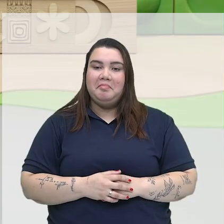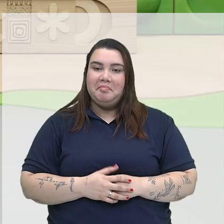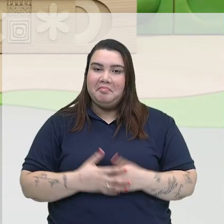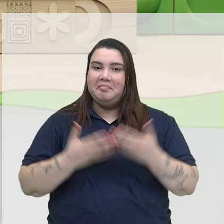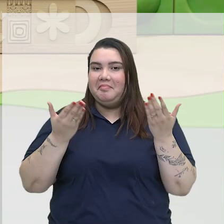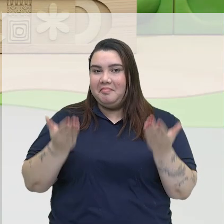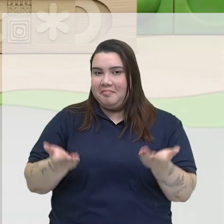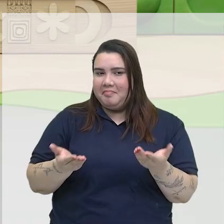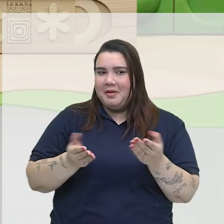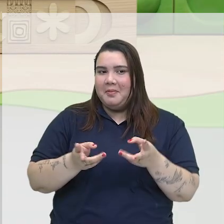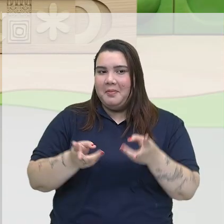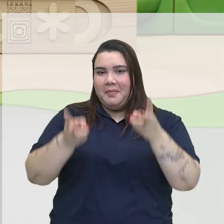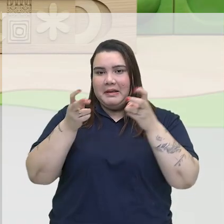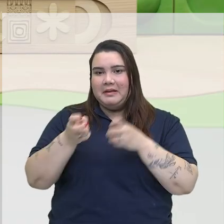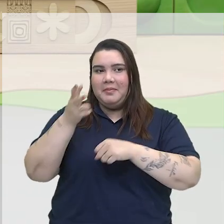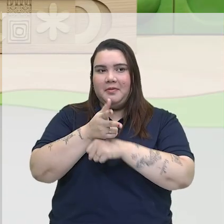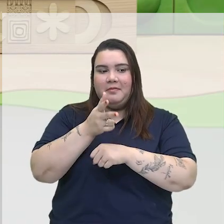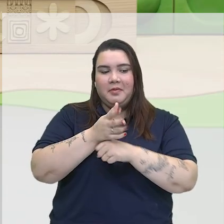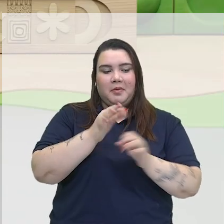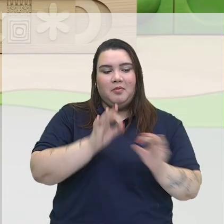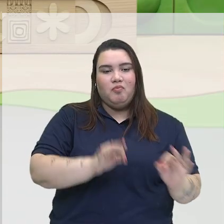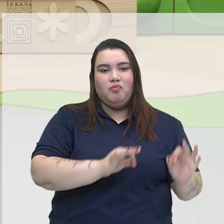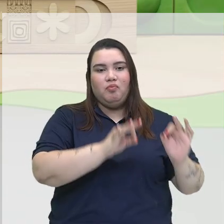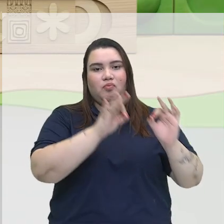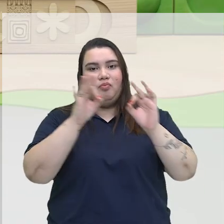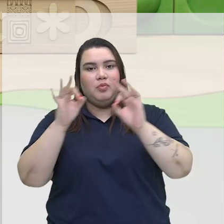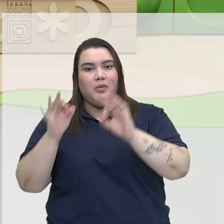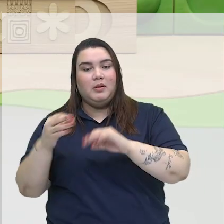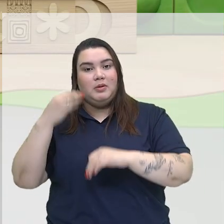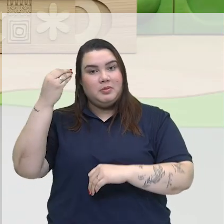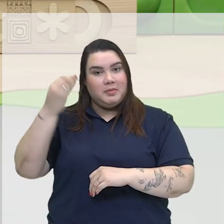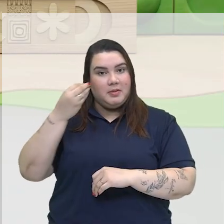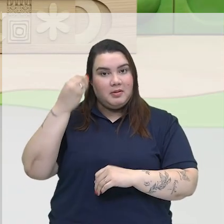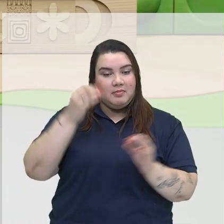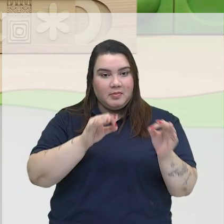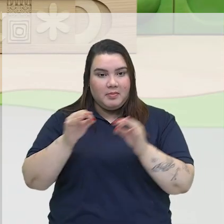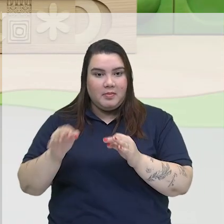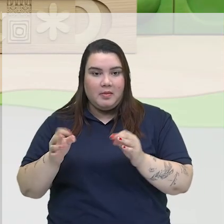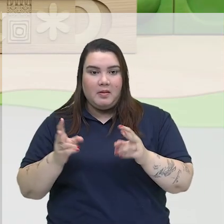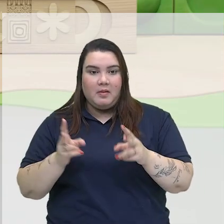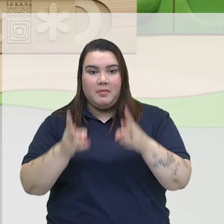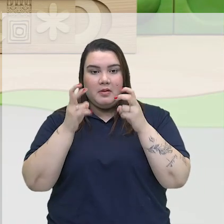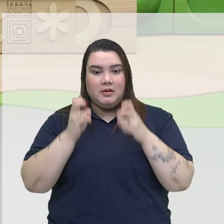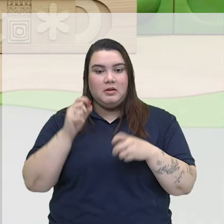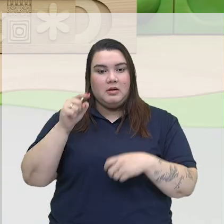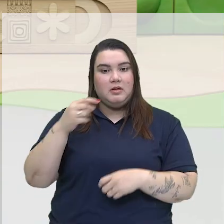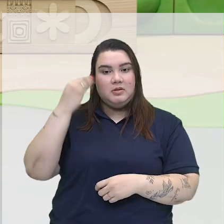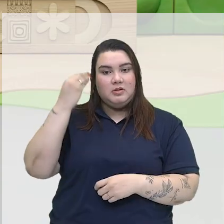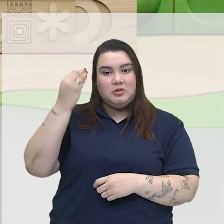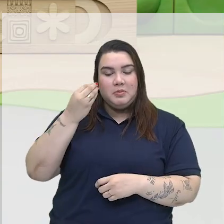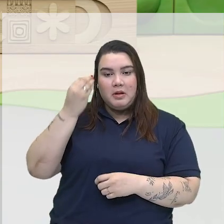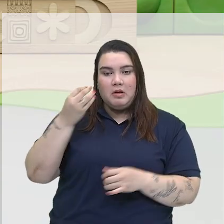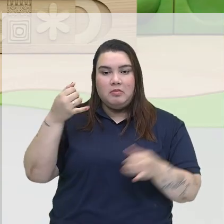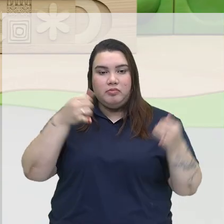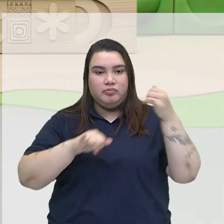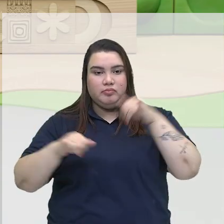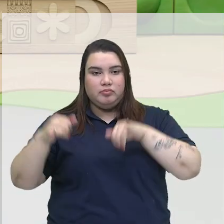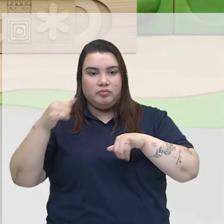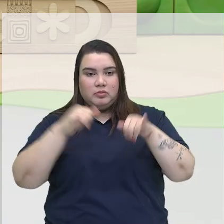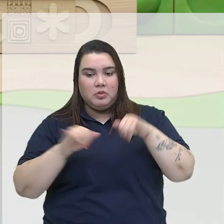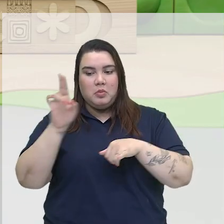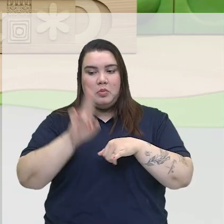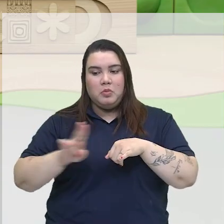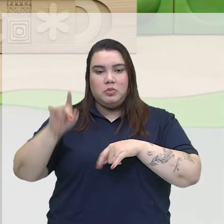Muito bem, viram aí, né, os nossos experimentos, lembrando que esses experimentos, né, a manipulação de